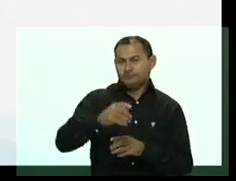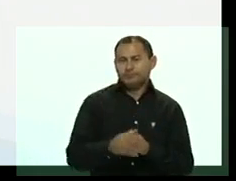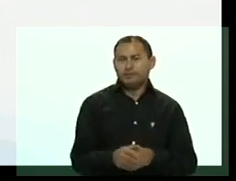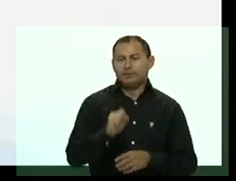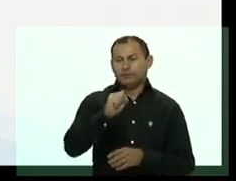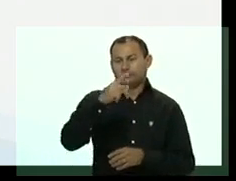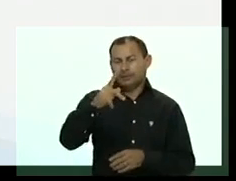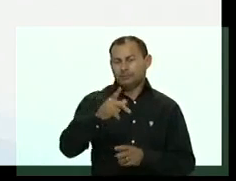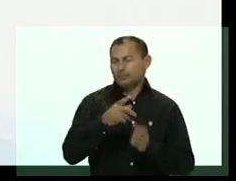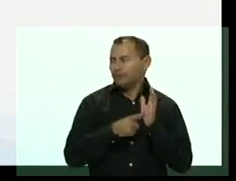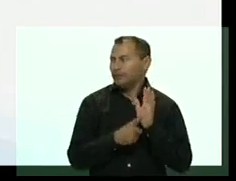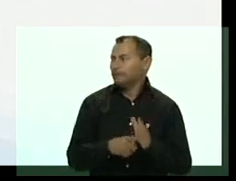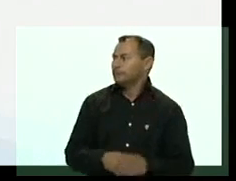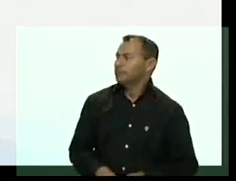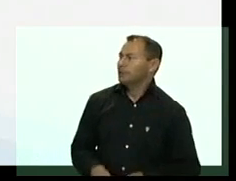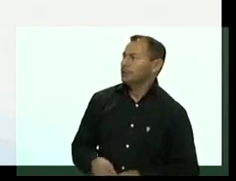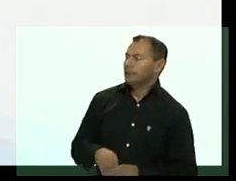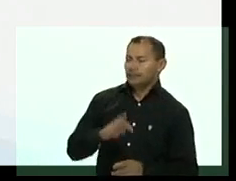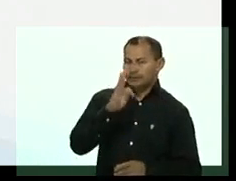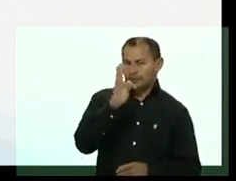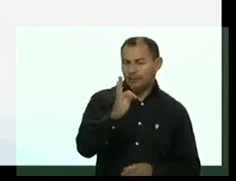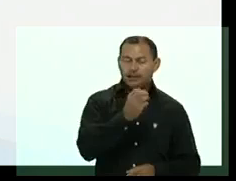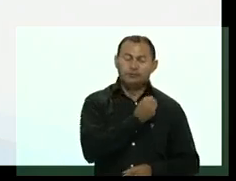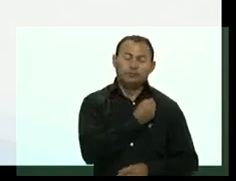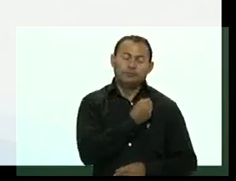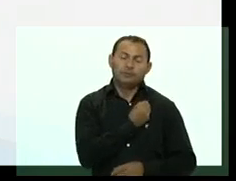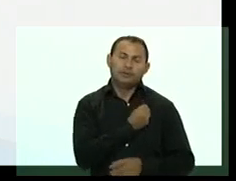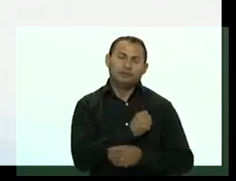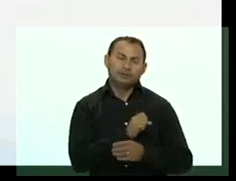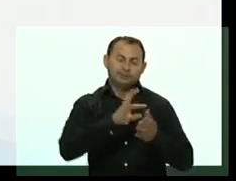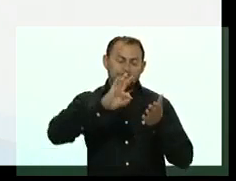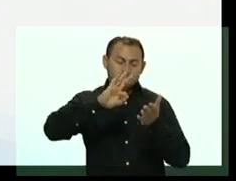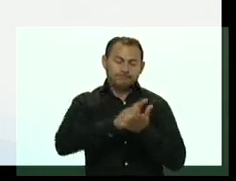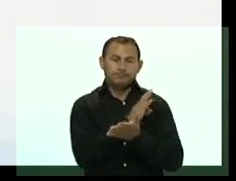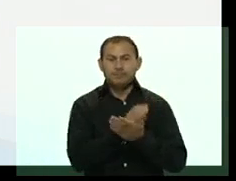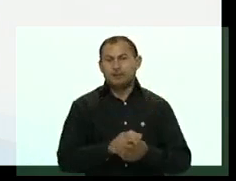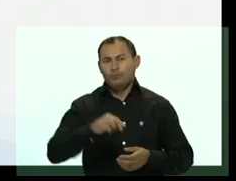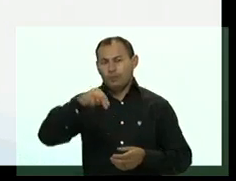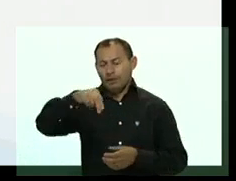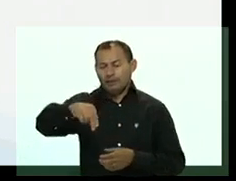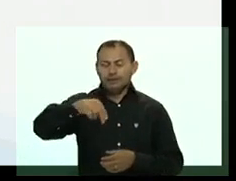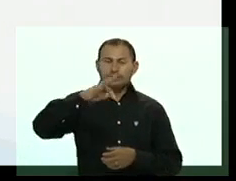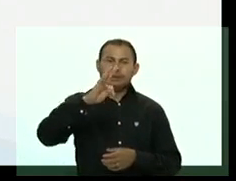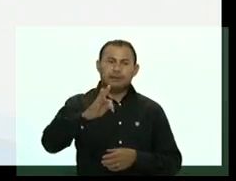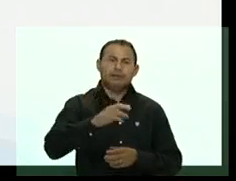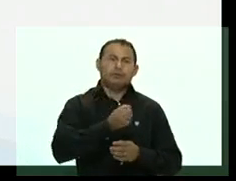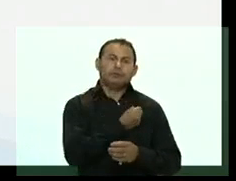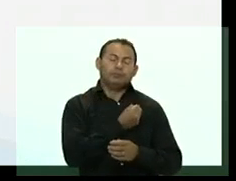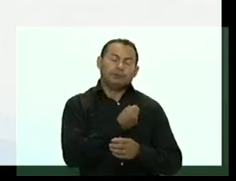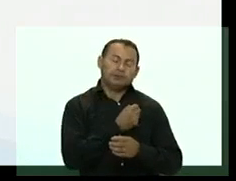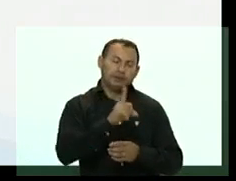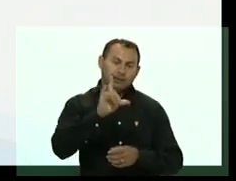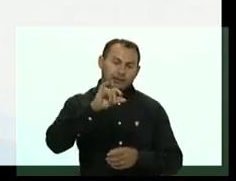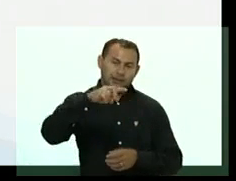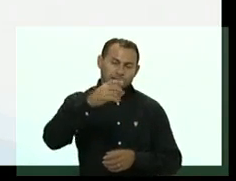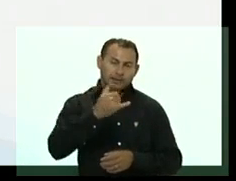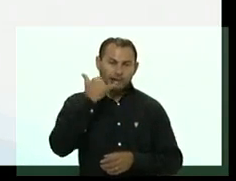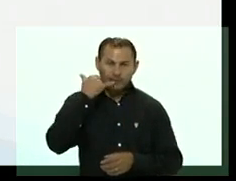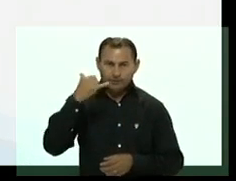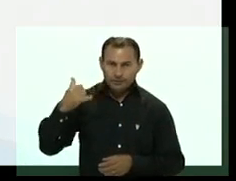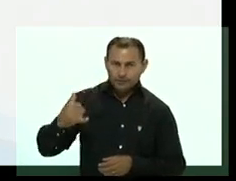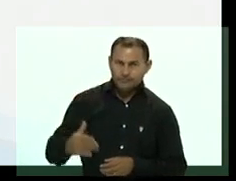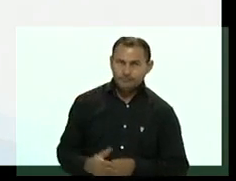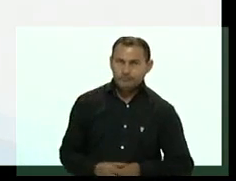situação traz. Então, ST vai ser o número de assinantes, esse NT vai ser o número de linhas